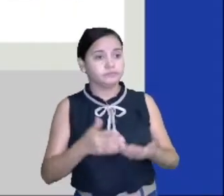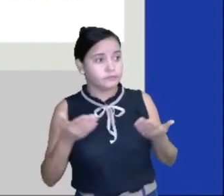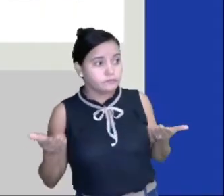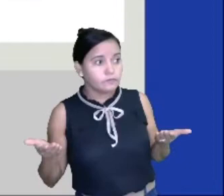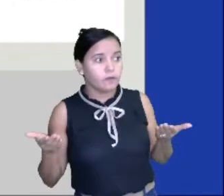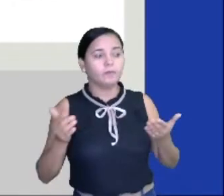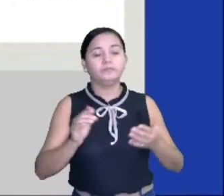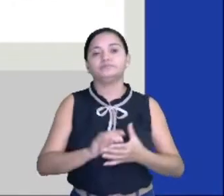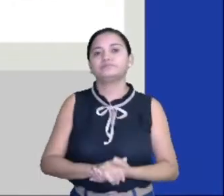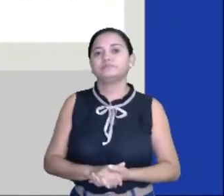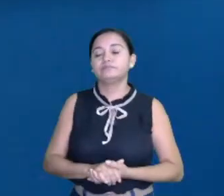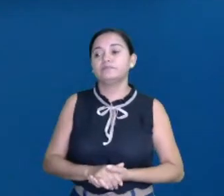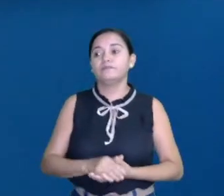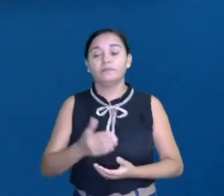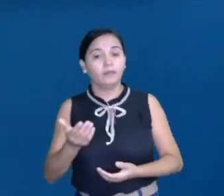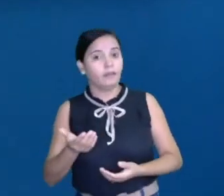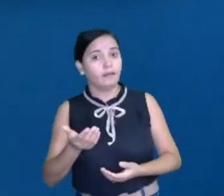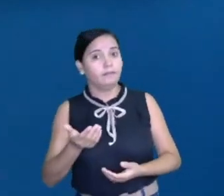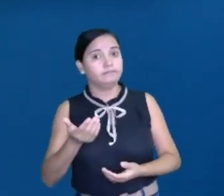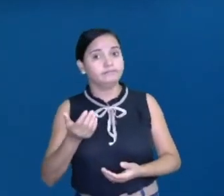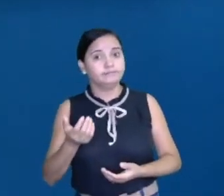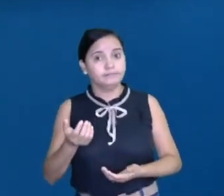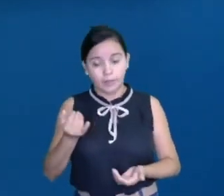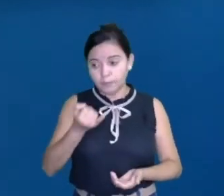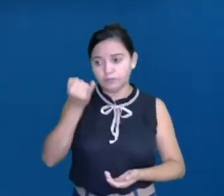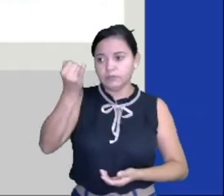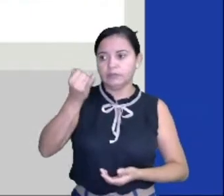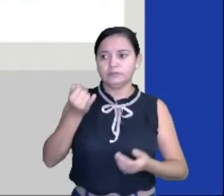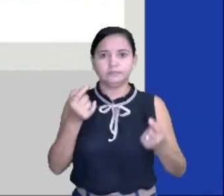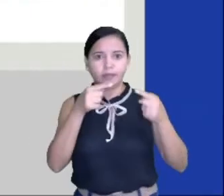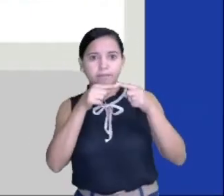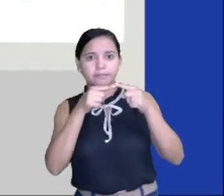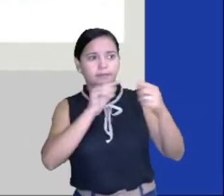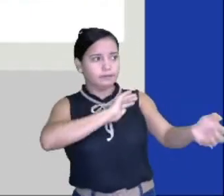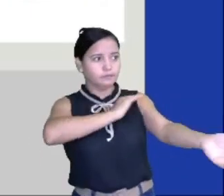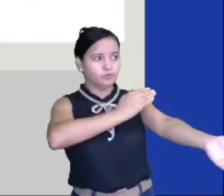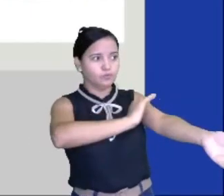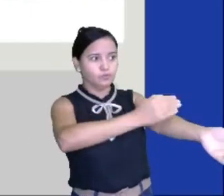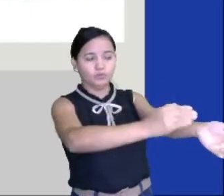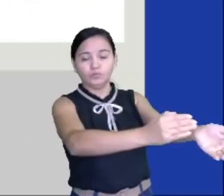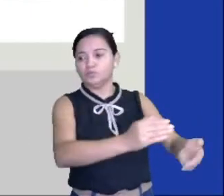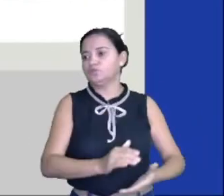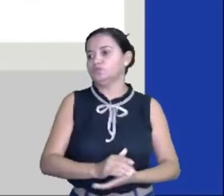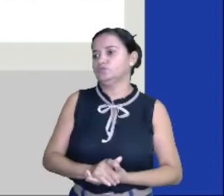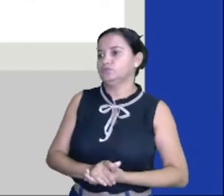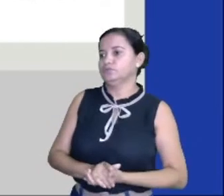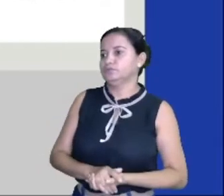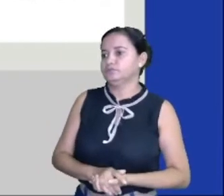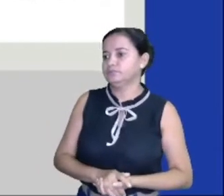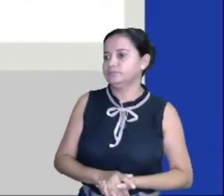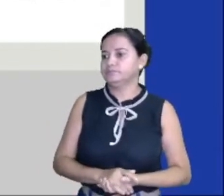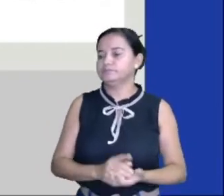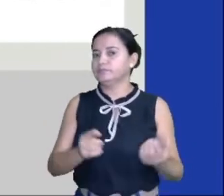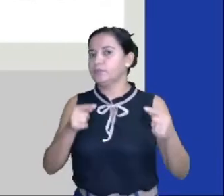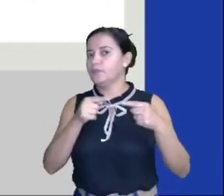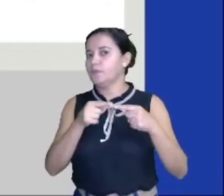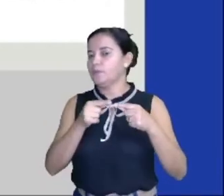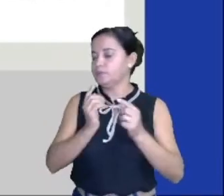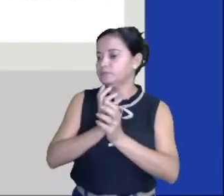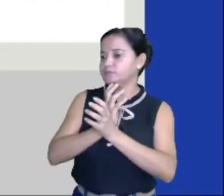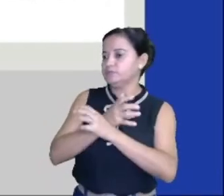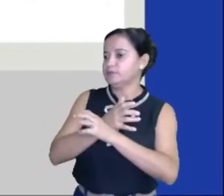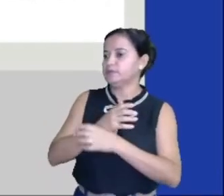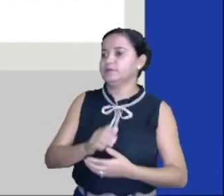Então, vem uma coisa muito interessante em relação aos músculos. Os músculos esqueléticos, frequentemente, eles se dispõem em